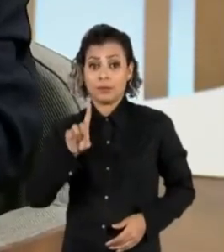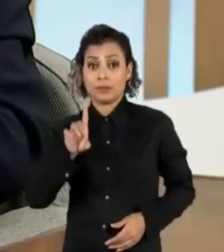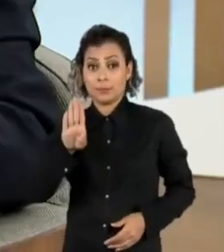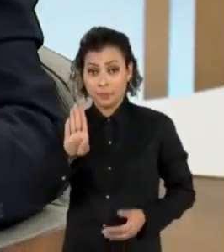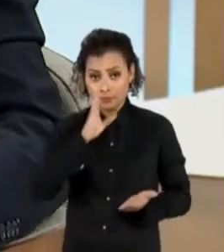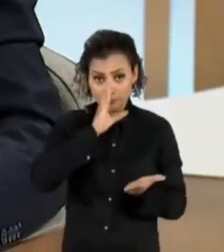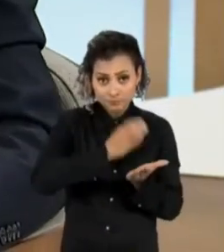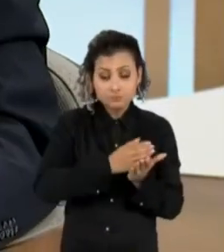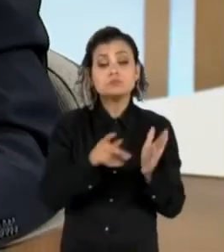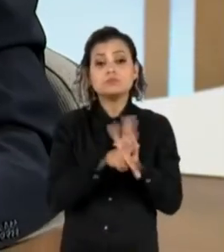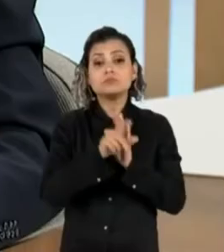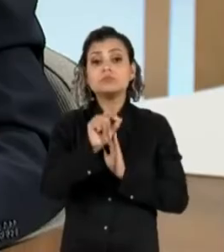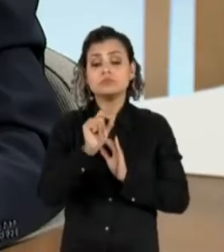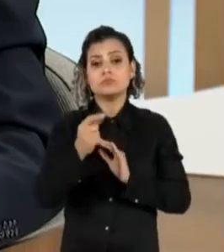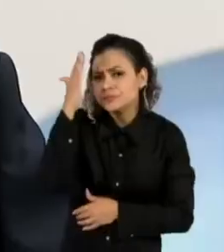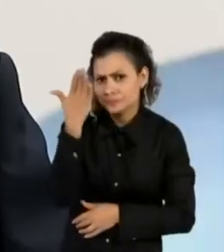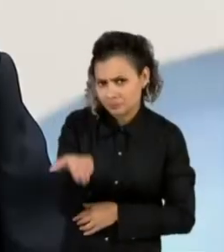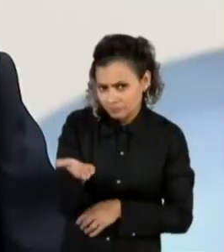dormia.